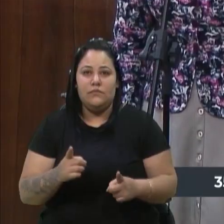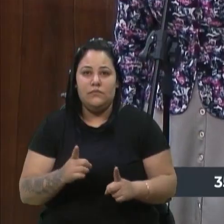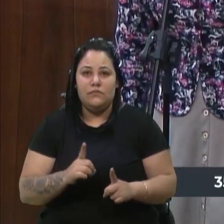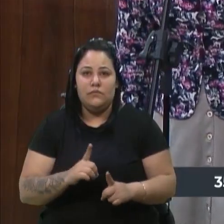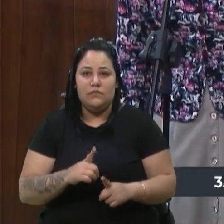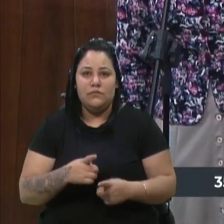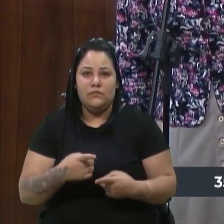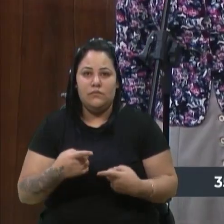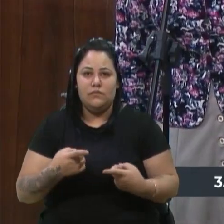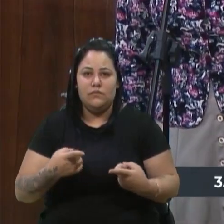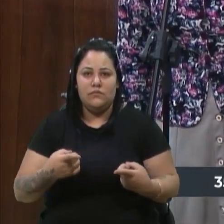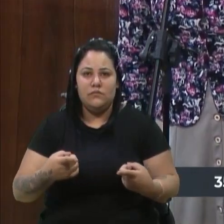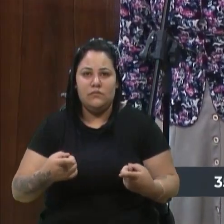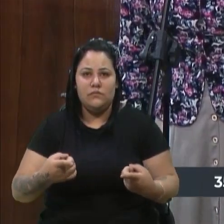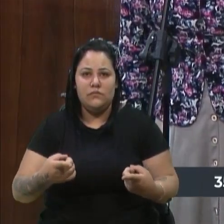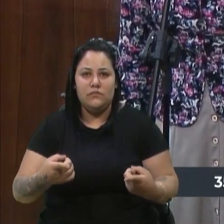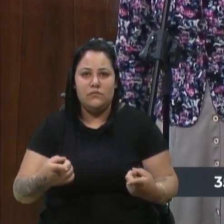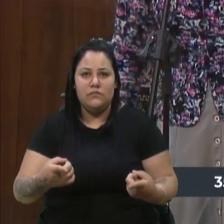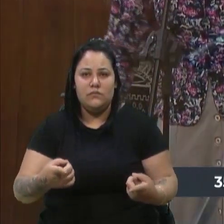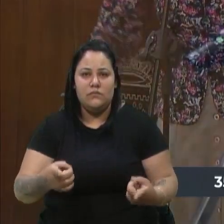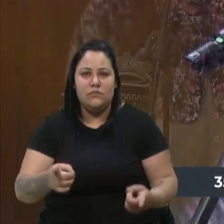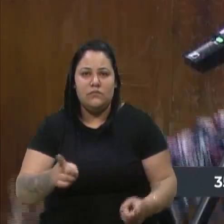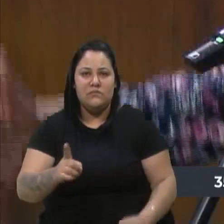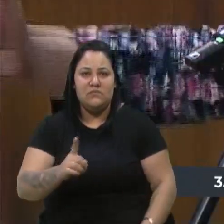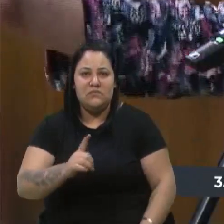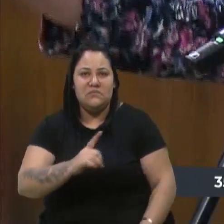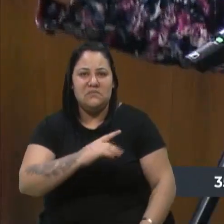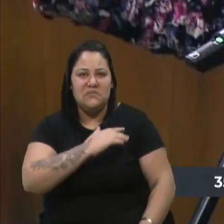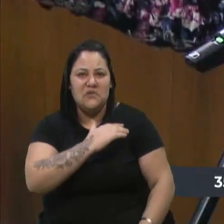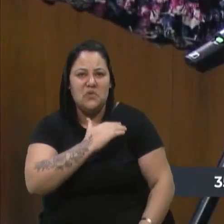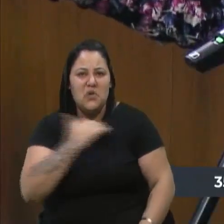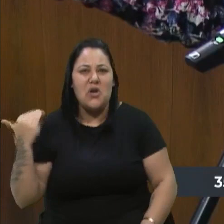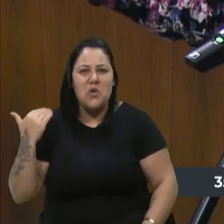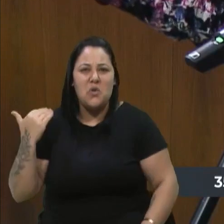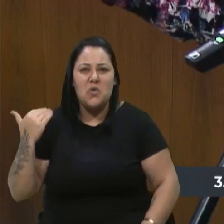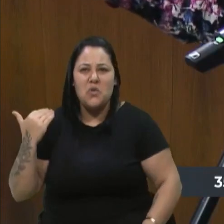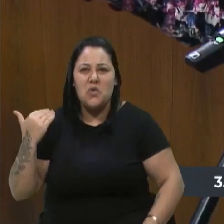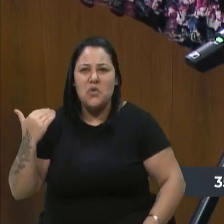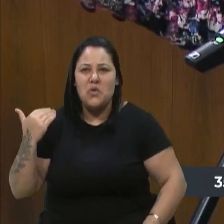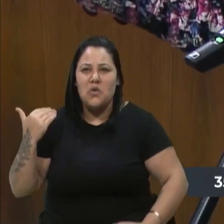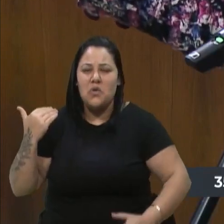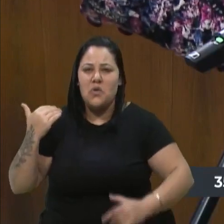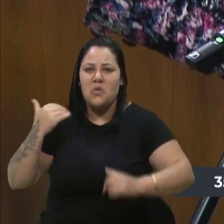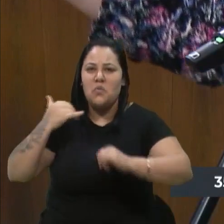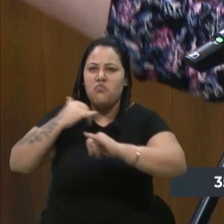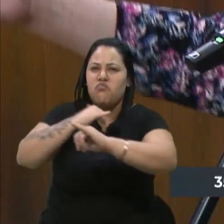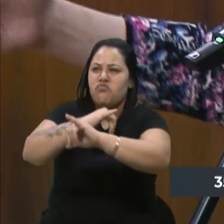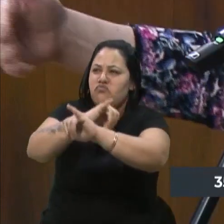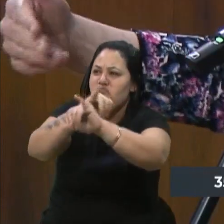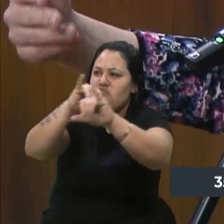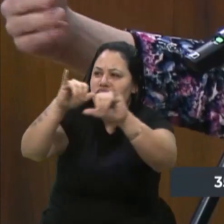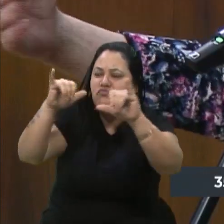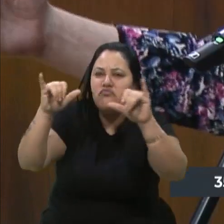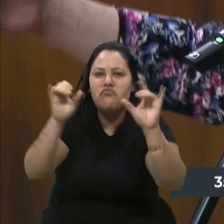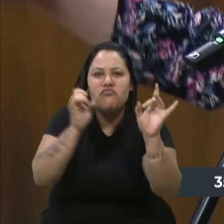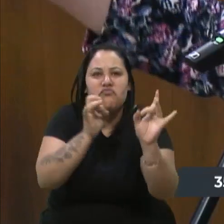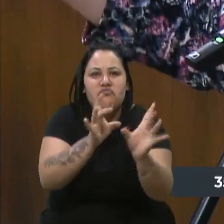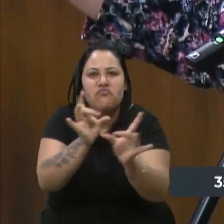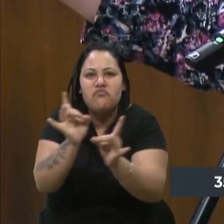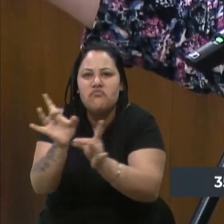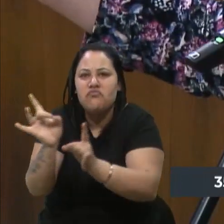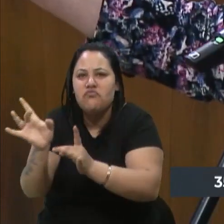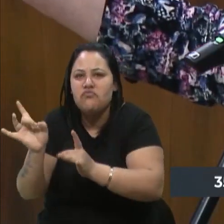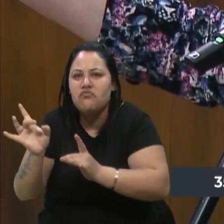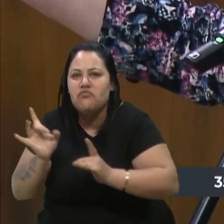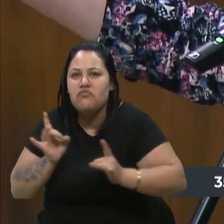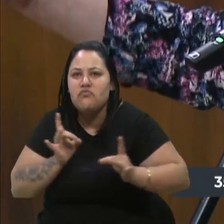E mataram o Clarimundo. Foi a notícia na venda. Como notícia